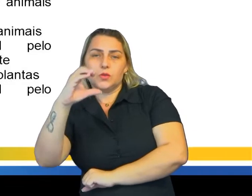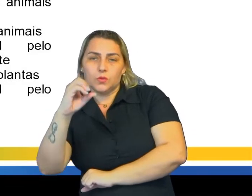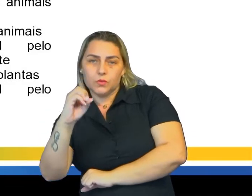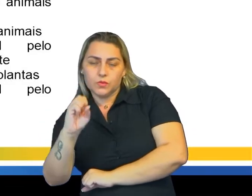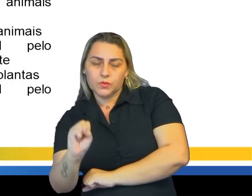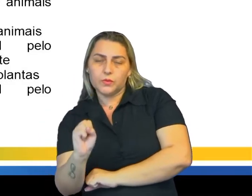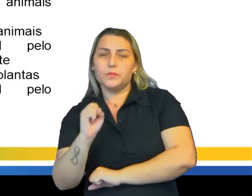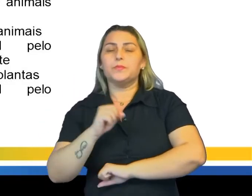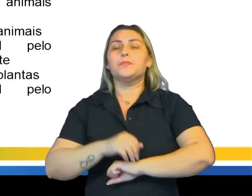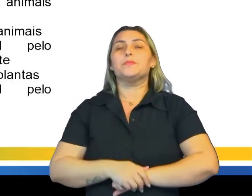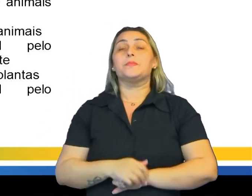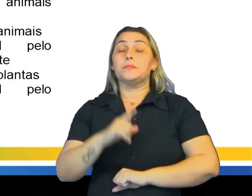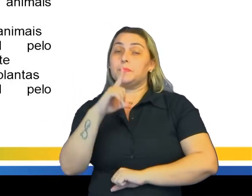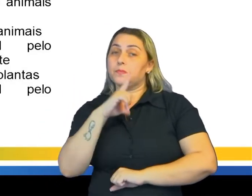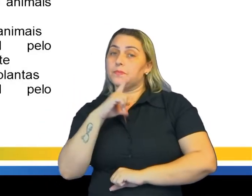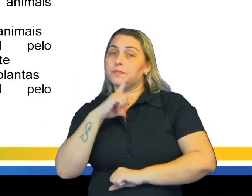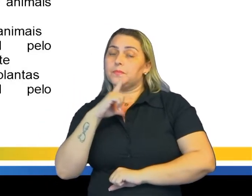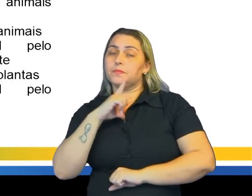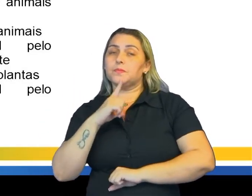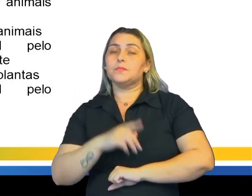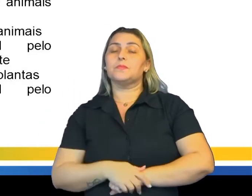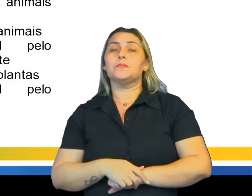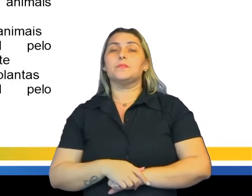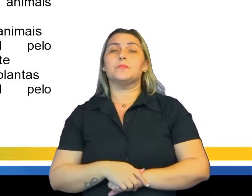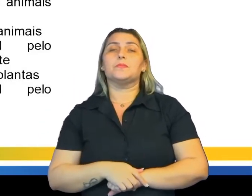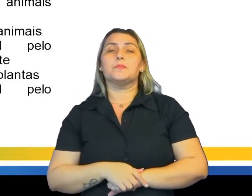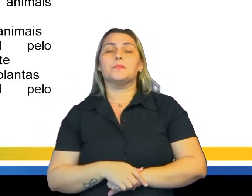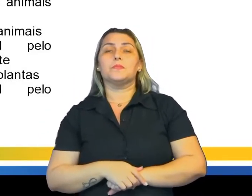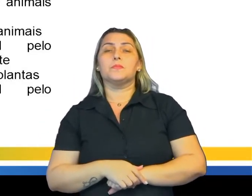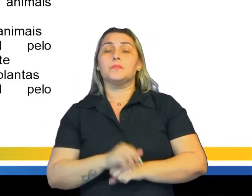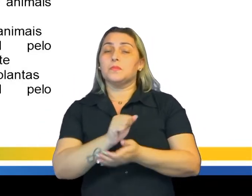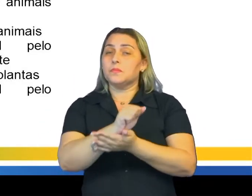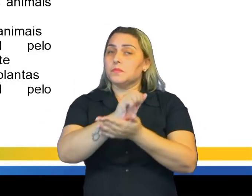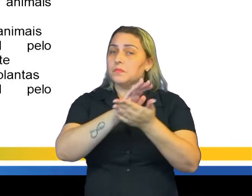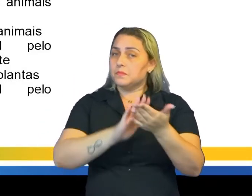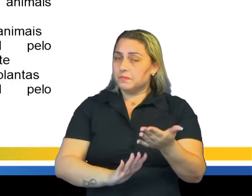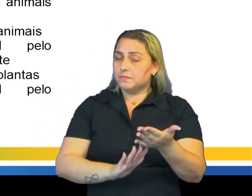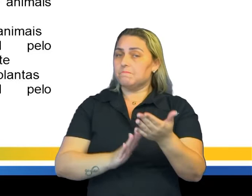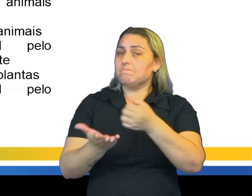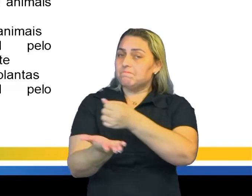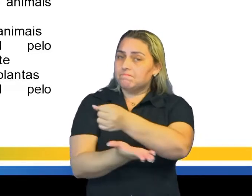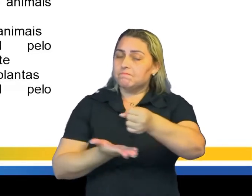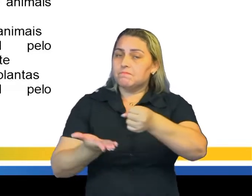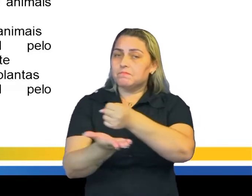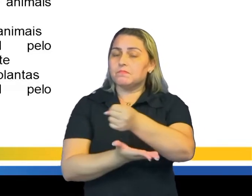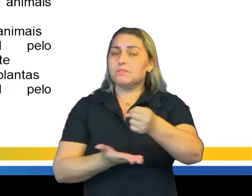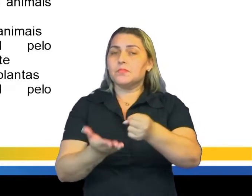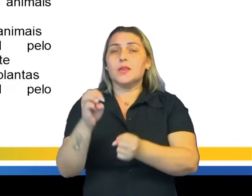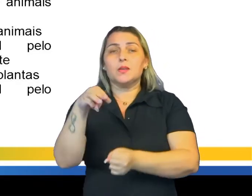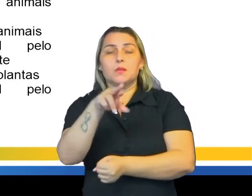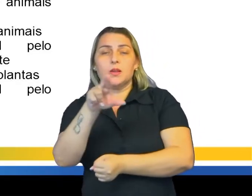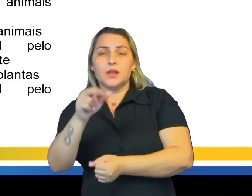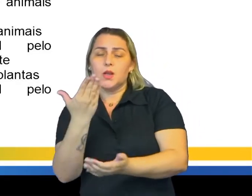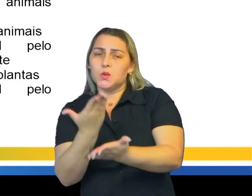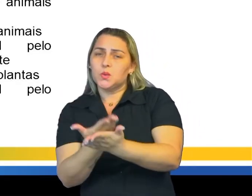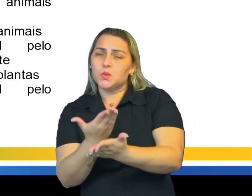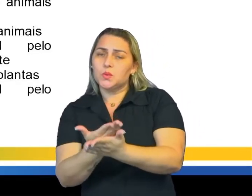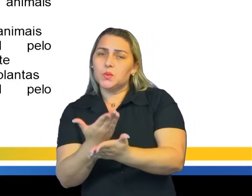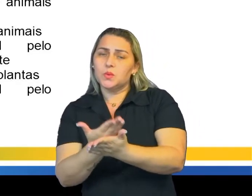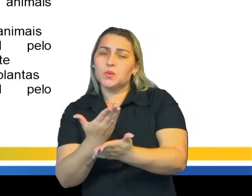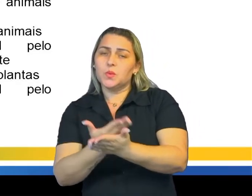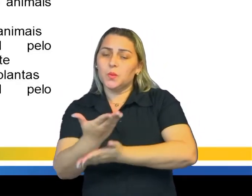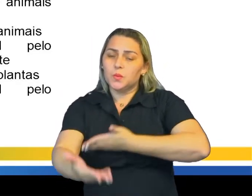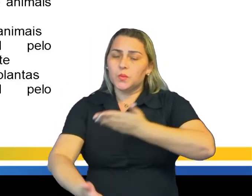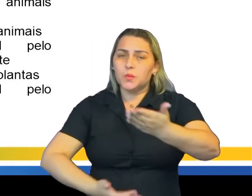Vamos lá, gente, nós temos aqui umas atividades bem básicas. Maria estava estudando sobre